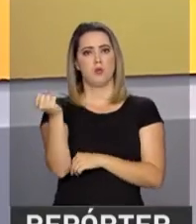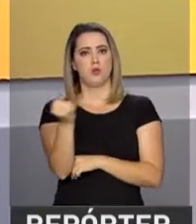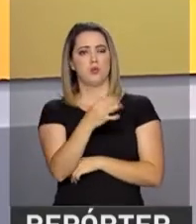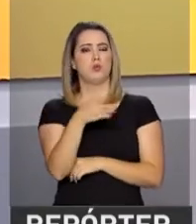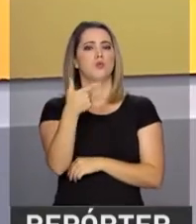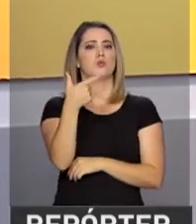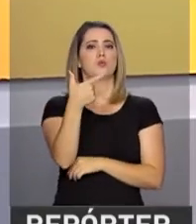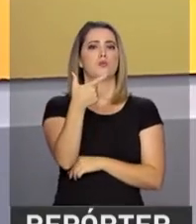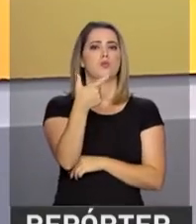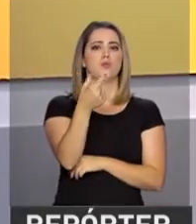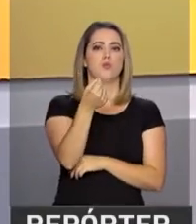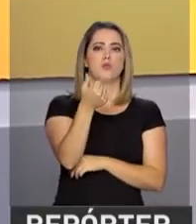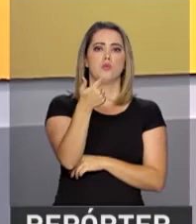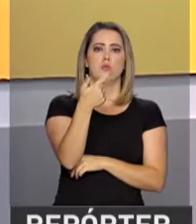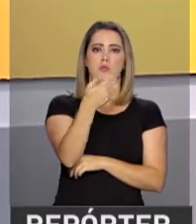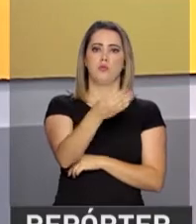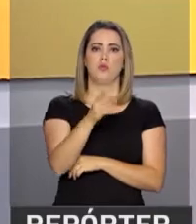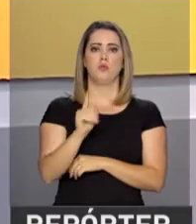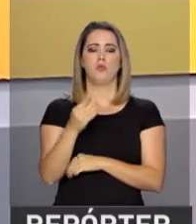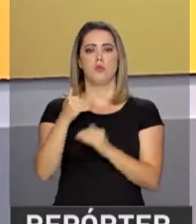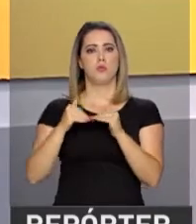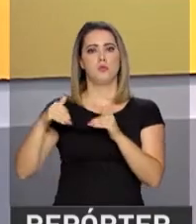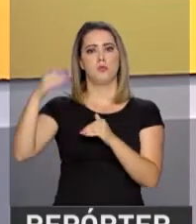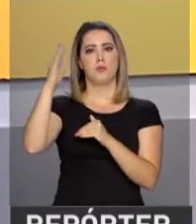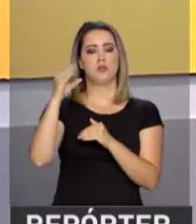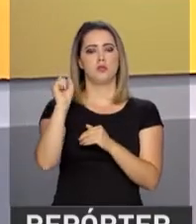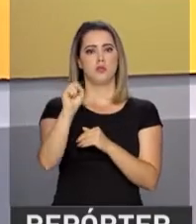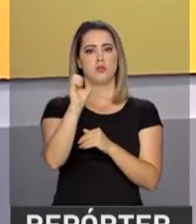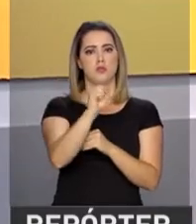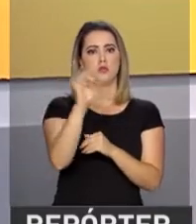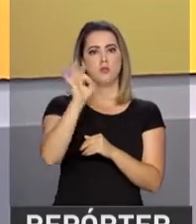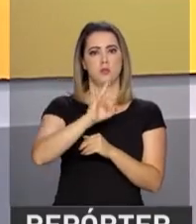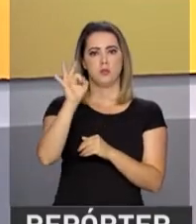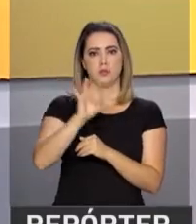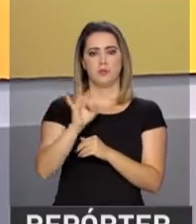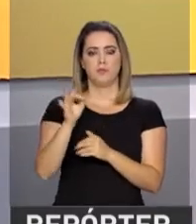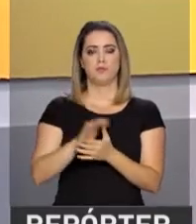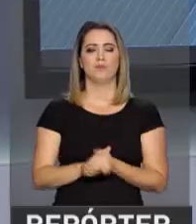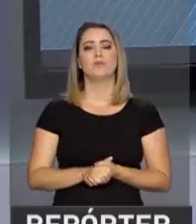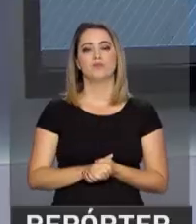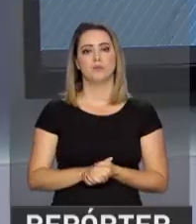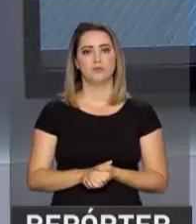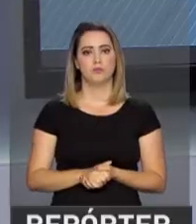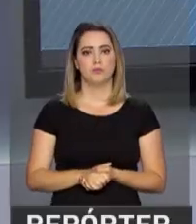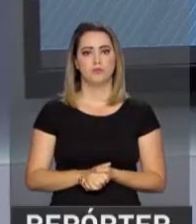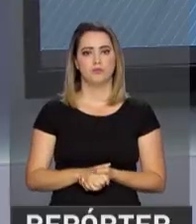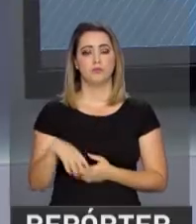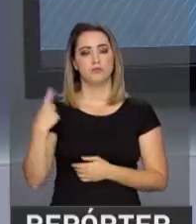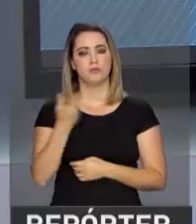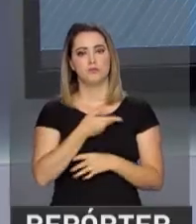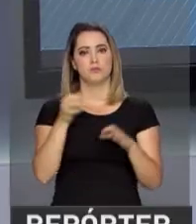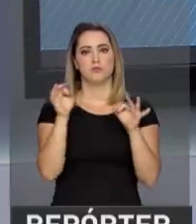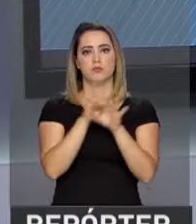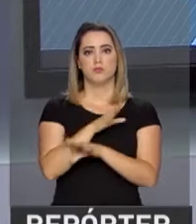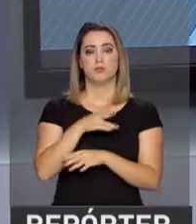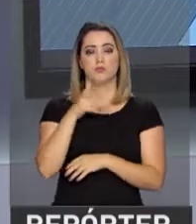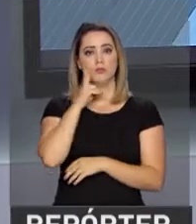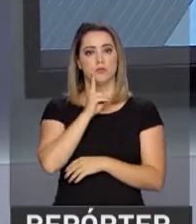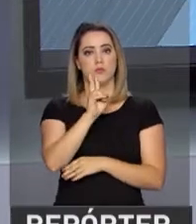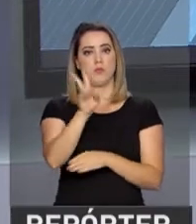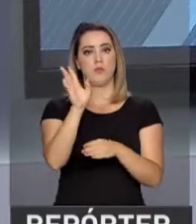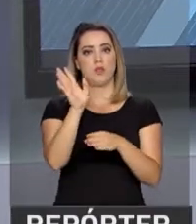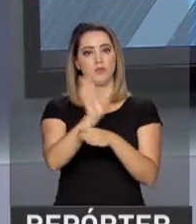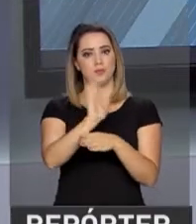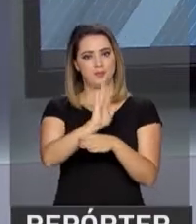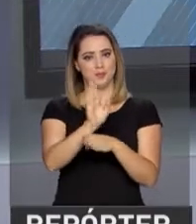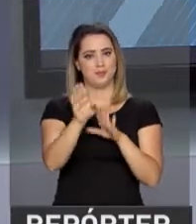foi em 2014, quando chegou a um pouco mais de 88% de frequência. Nós ficamos por aqui. Você pode